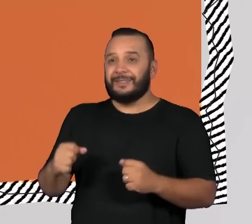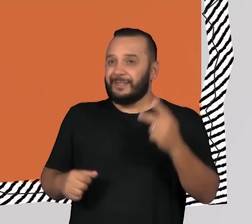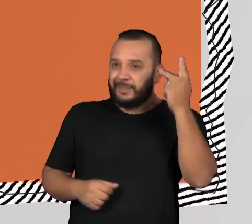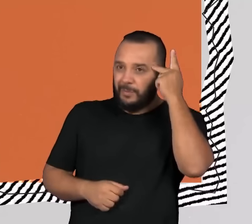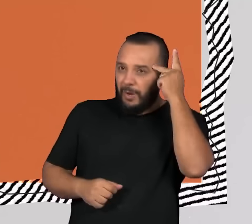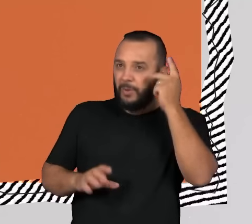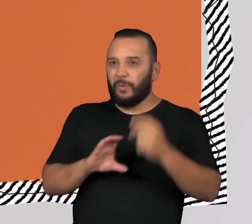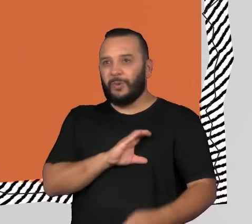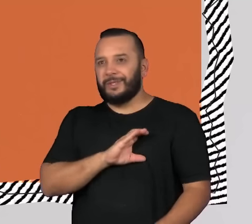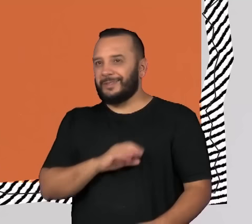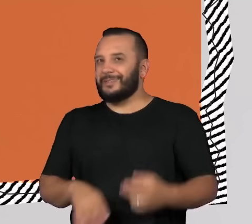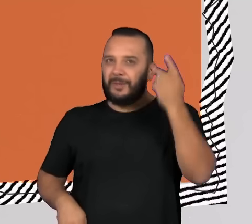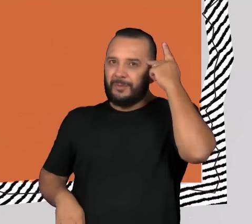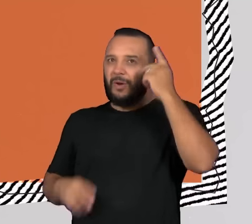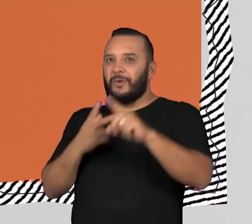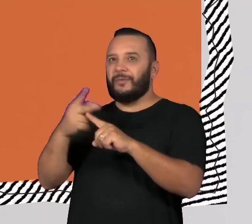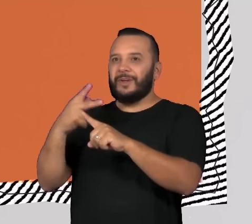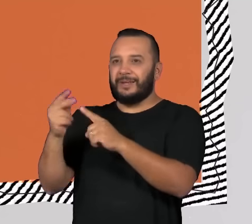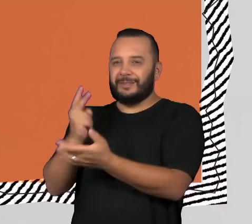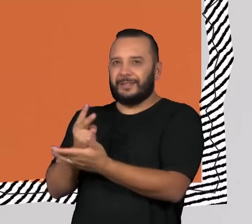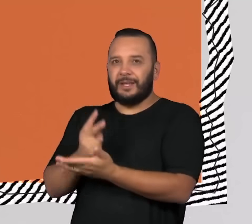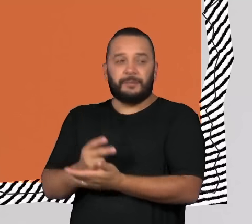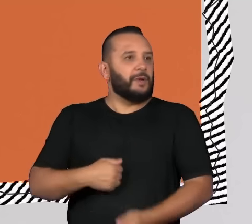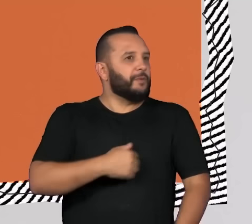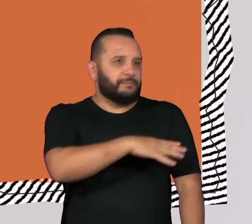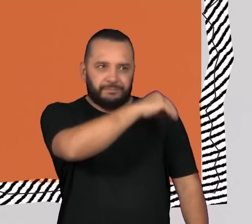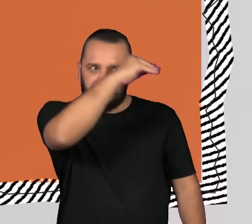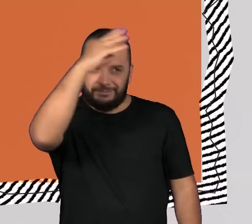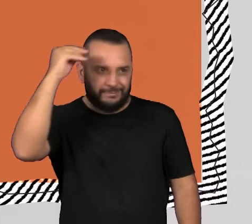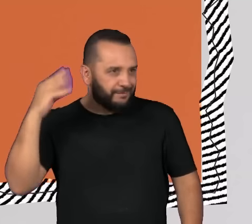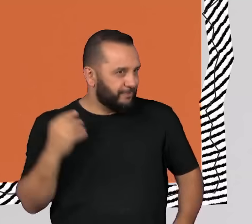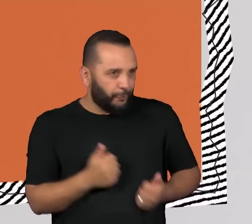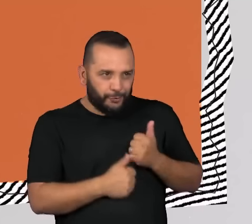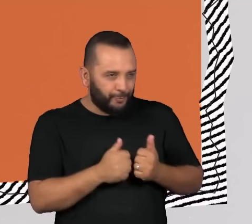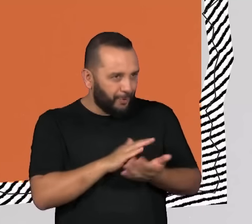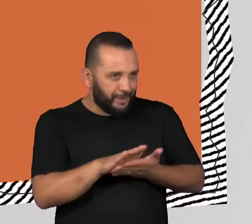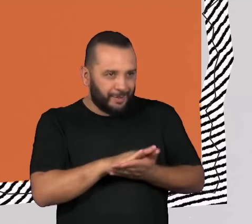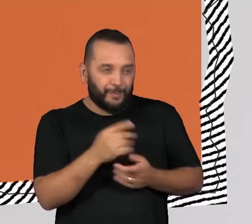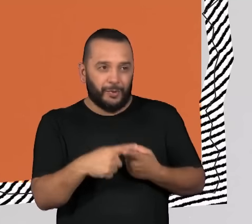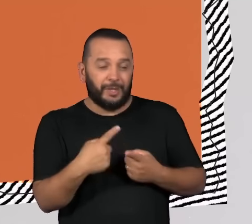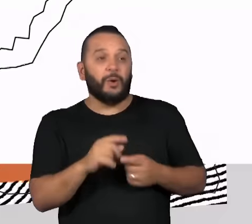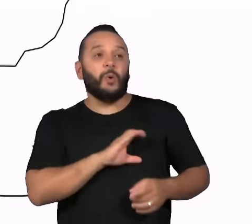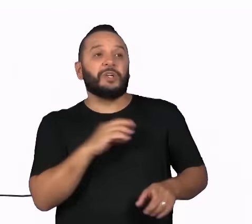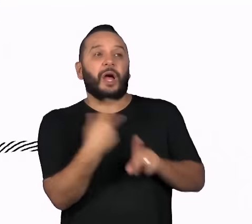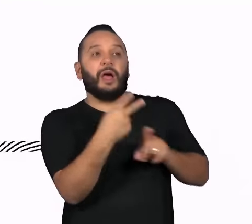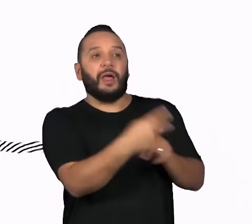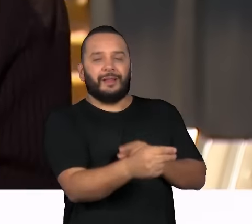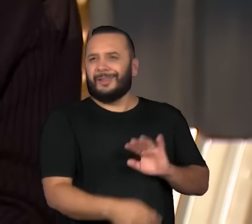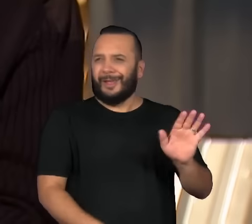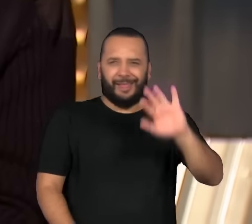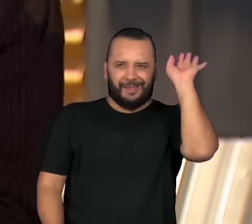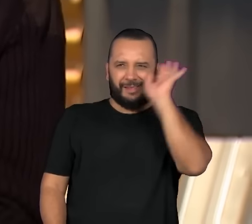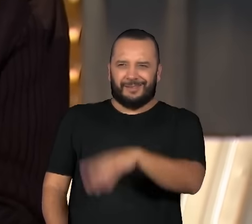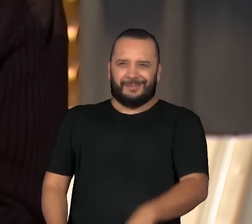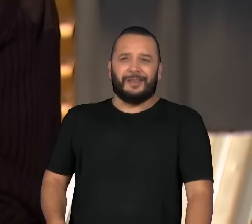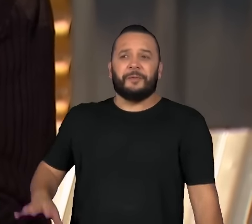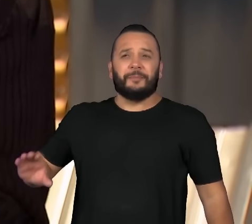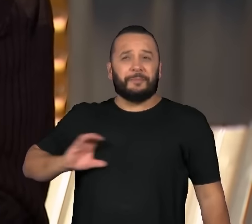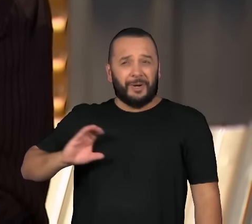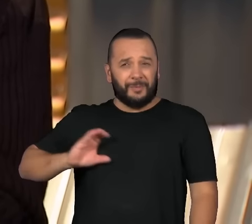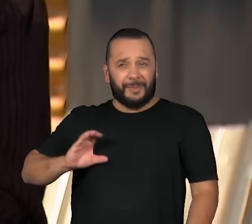vai, é nós. Mas faz tempo, então, que ele não vai no Não, jogo. que é isso, acabamos de destruir os Corinthians aí. Aliás, tiramos Palmeiras e Corinthians da Copa do Brasil,